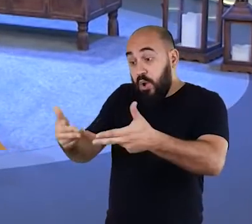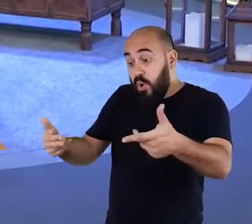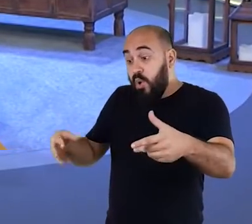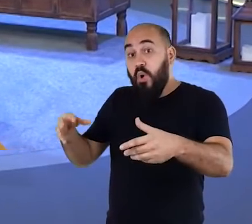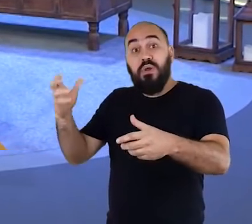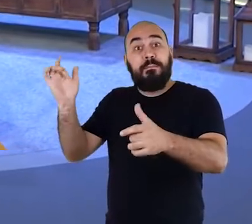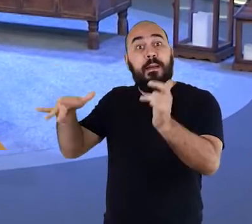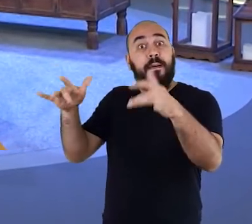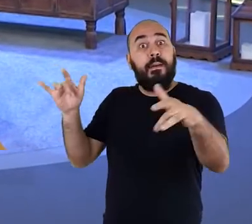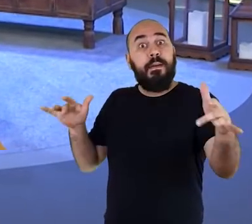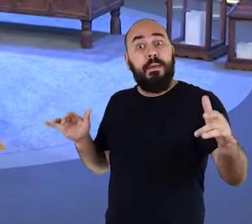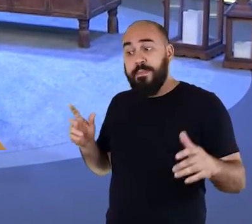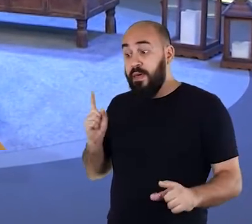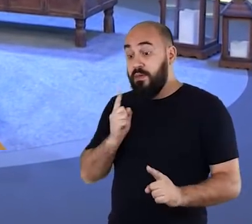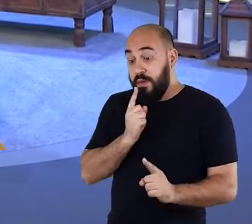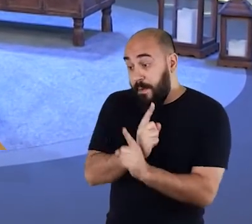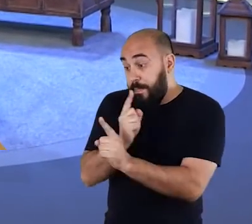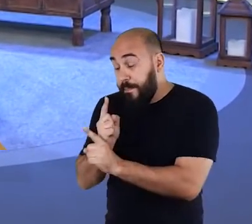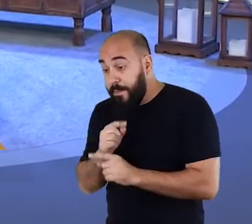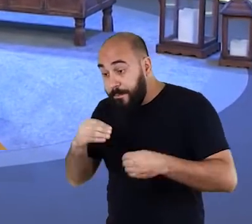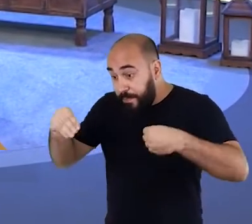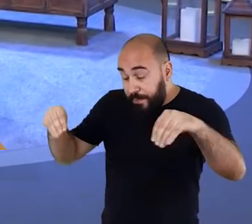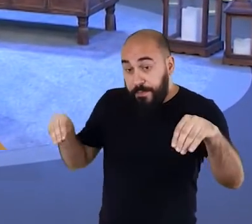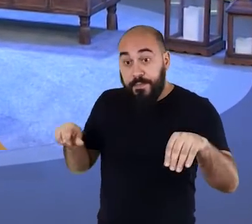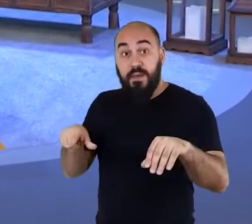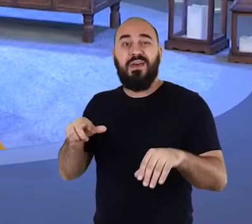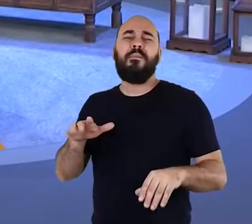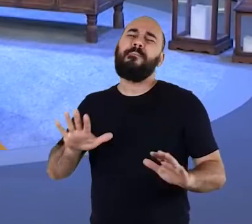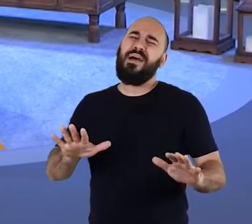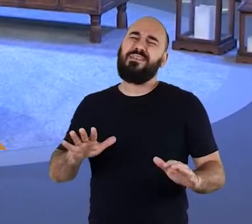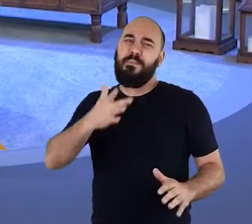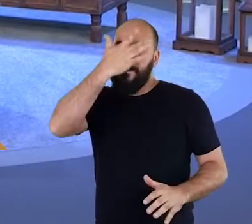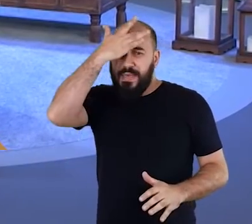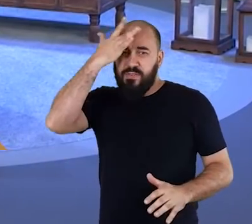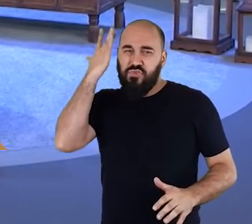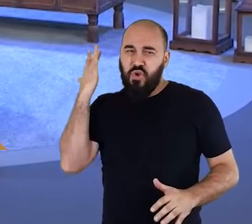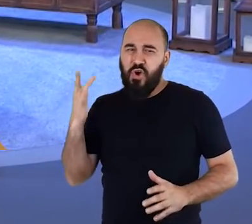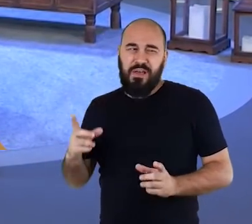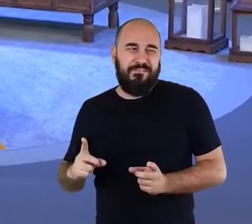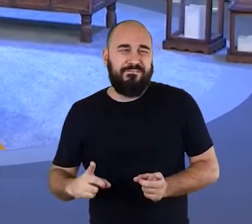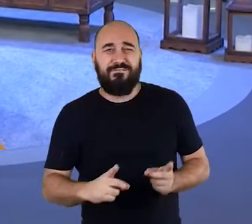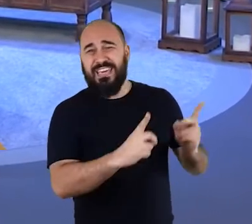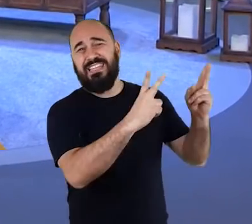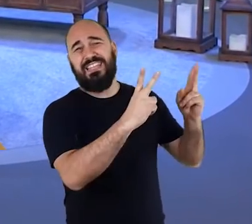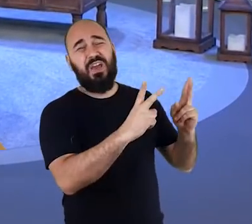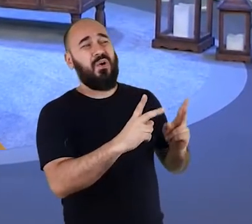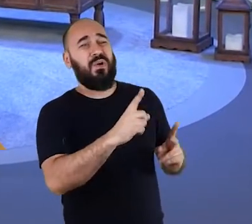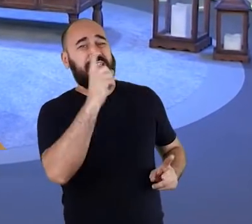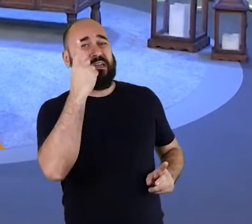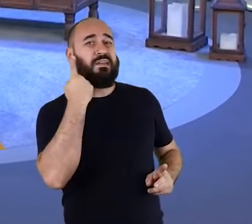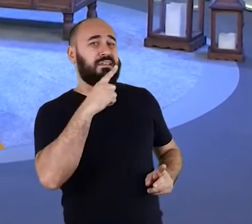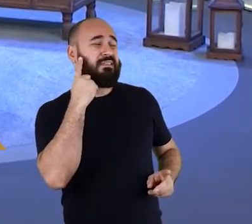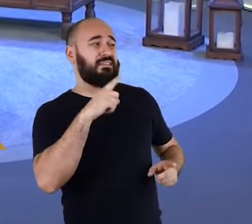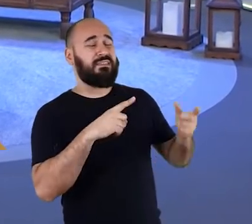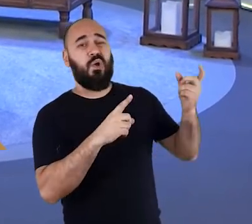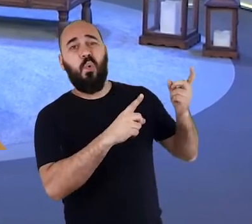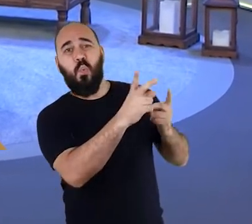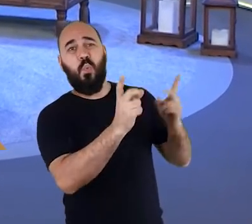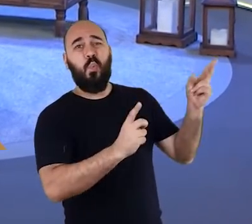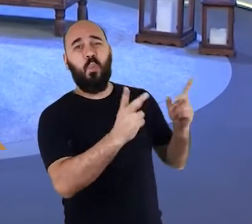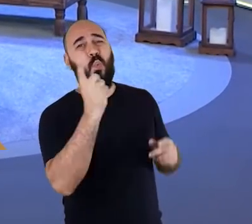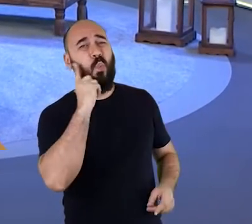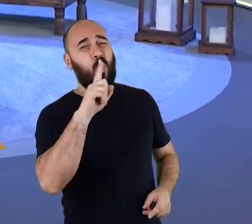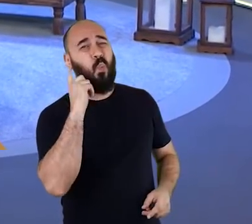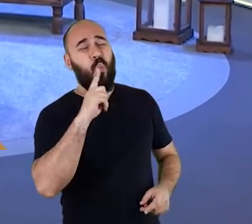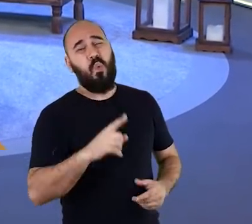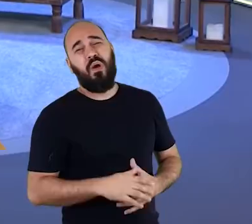pelo mercado negro. Outras foram preservadas e levadas para museus da Europa, como é o caso do Museu do Louvre e